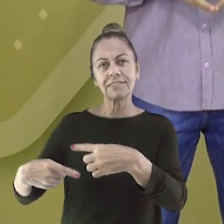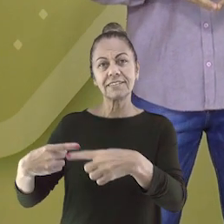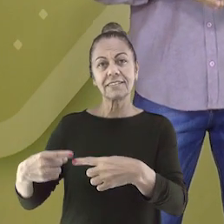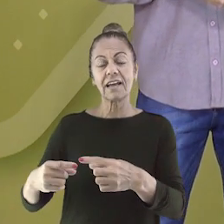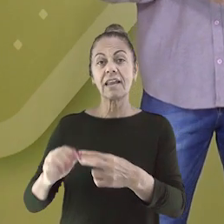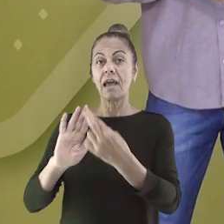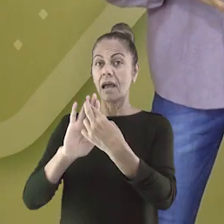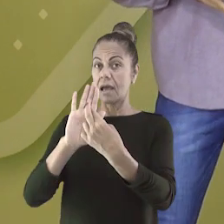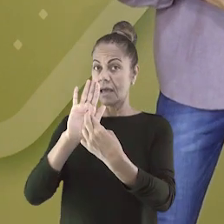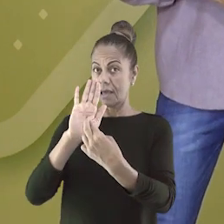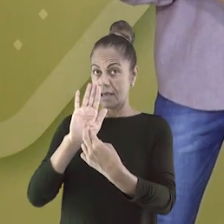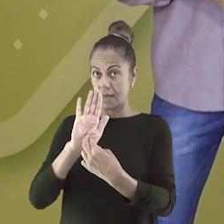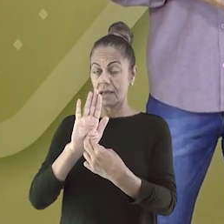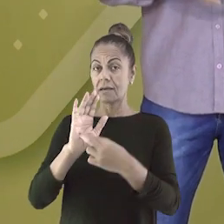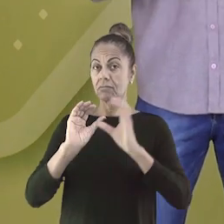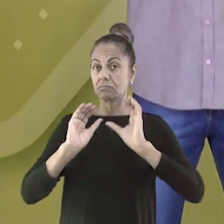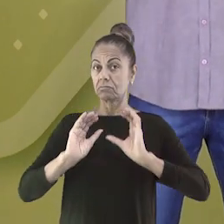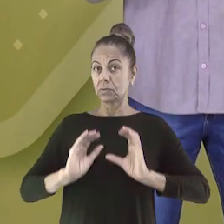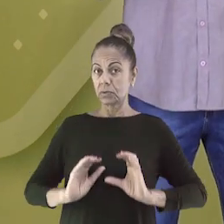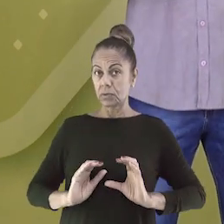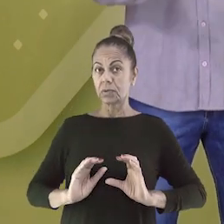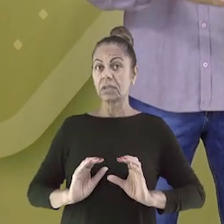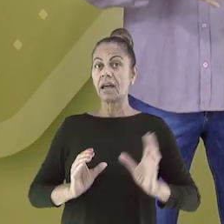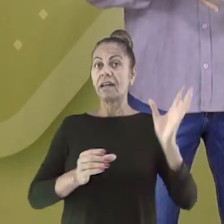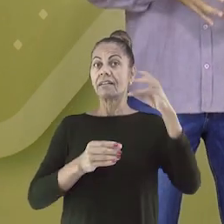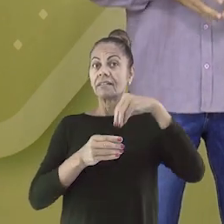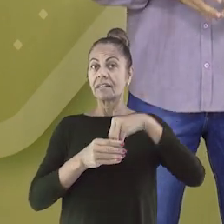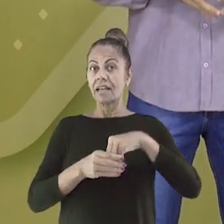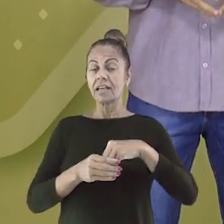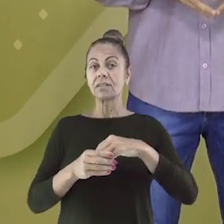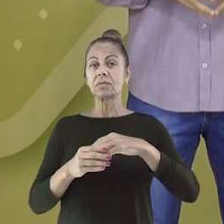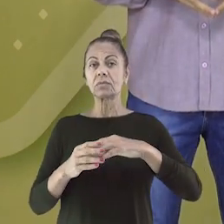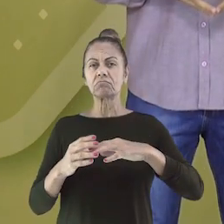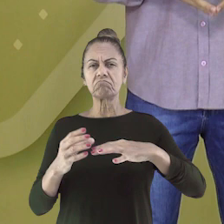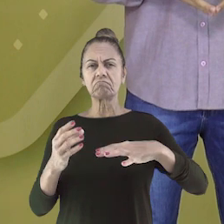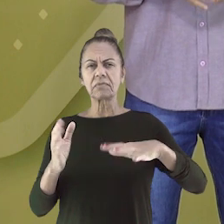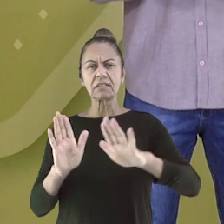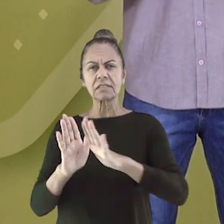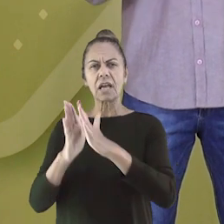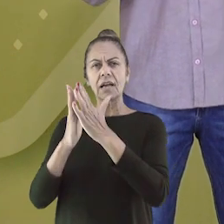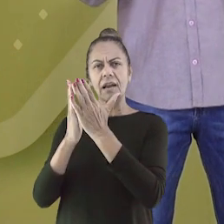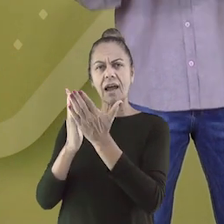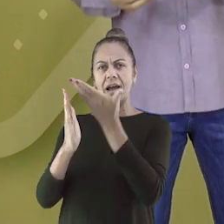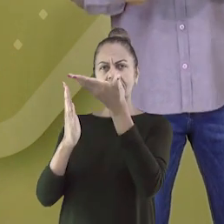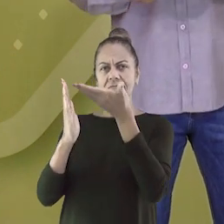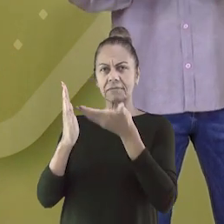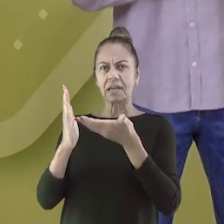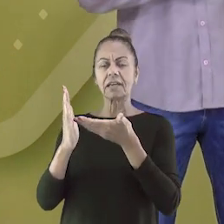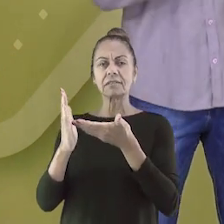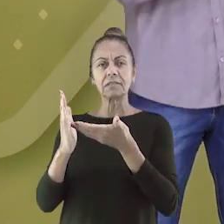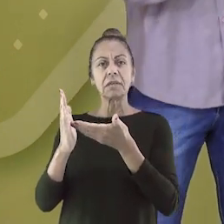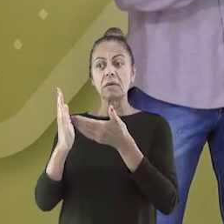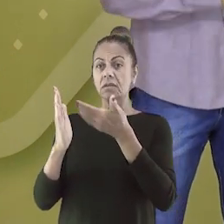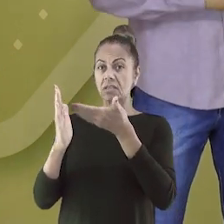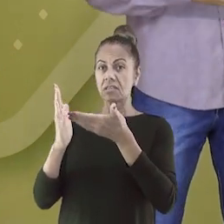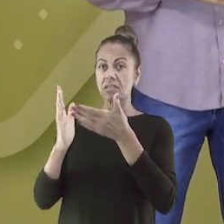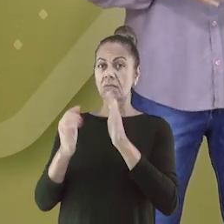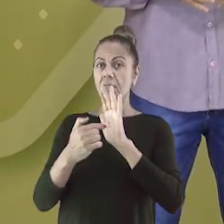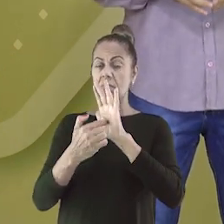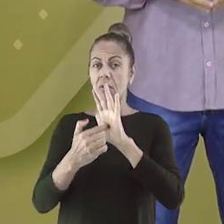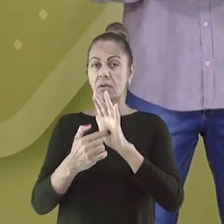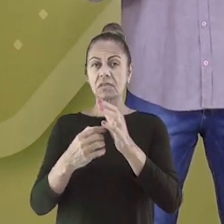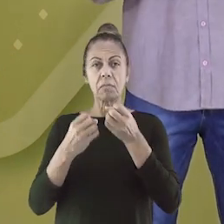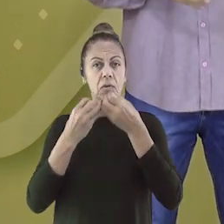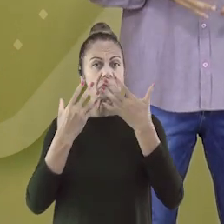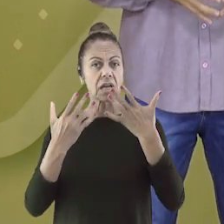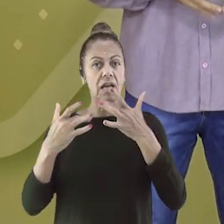de conduta de maneira simbólica e incluir o sagrado no cotidiano. Isso porque muitas delas pregam atitudes como a